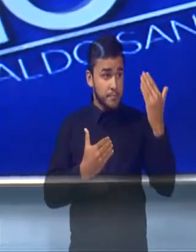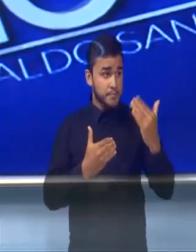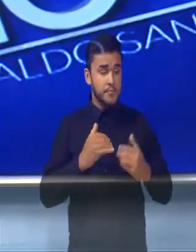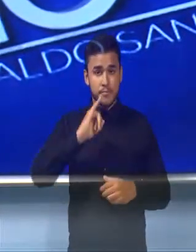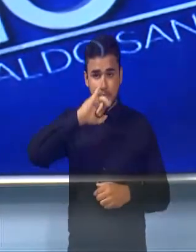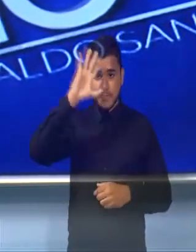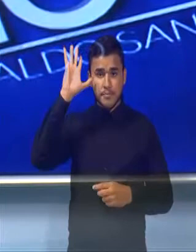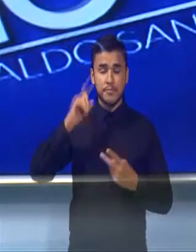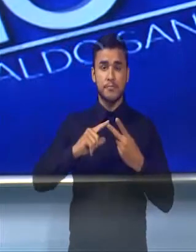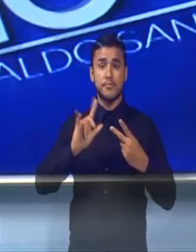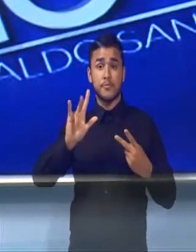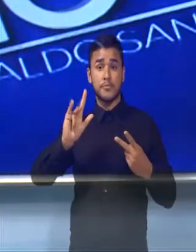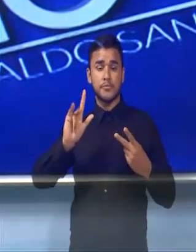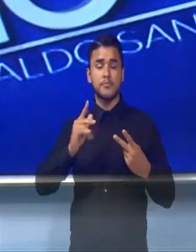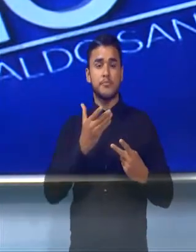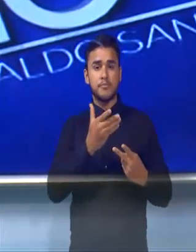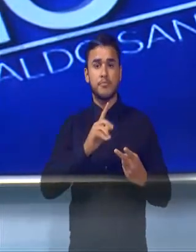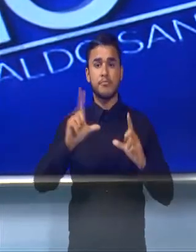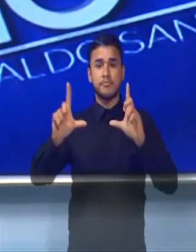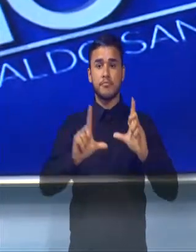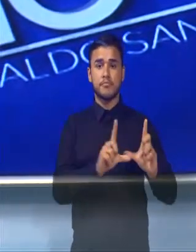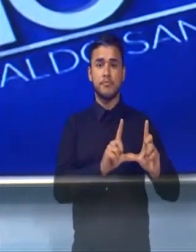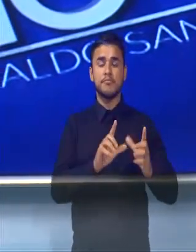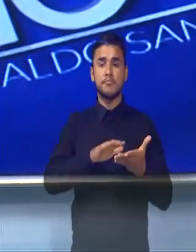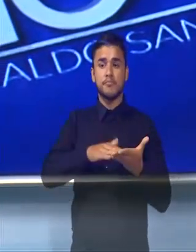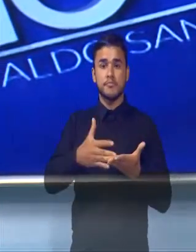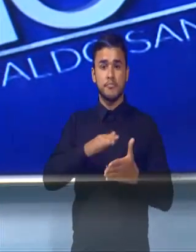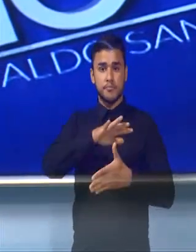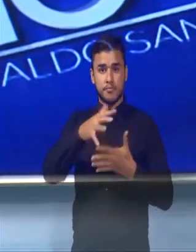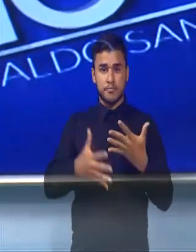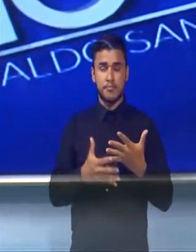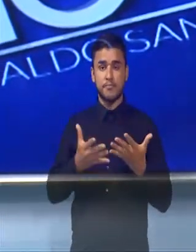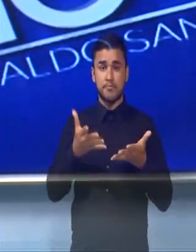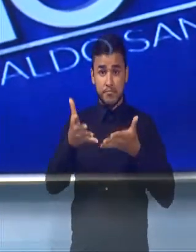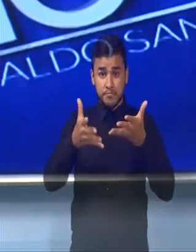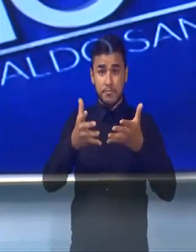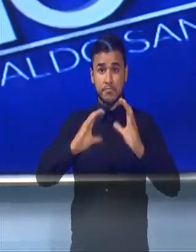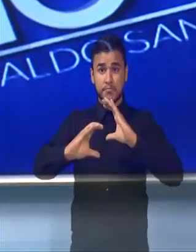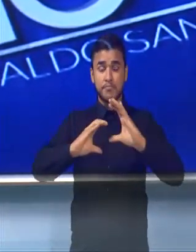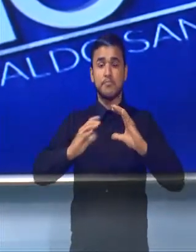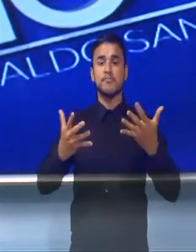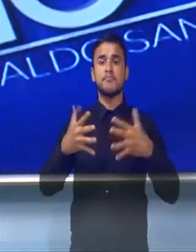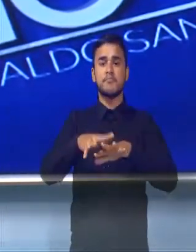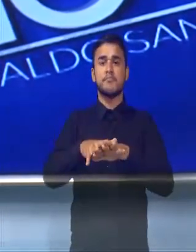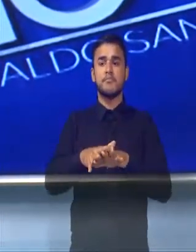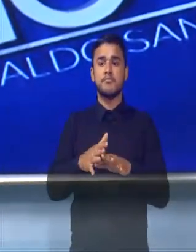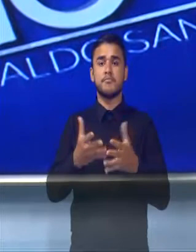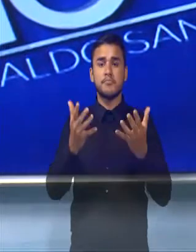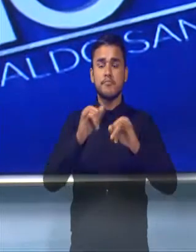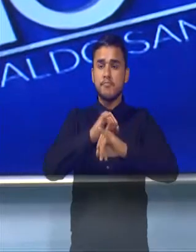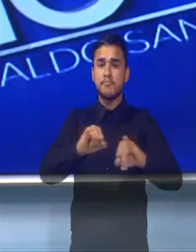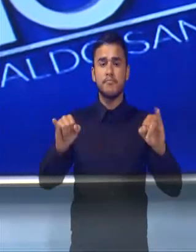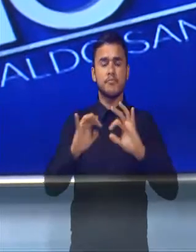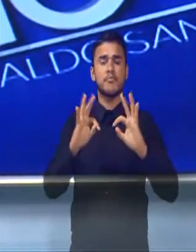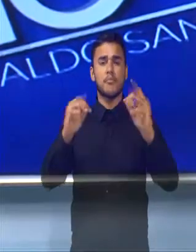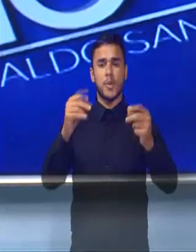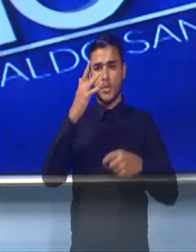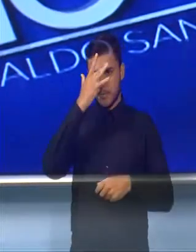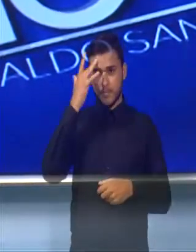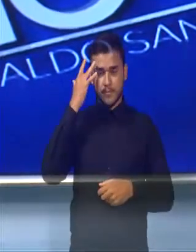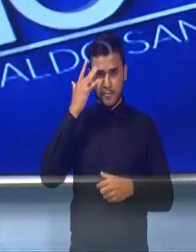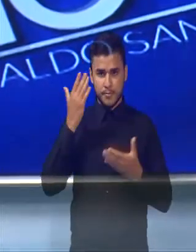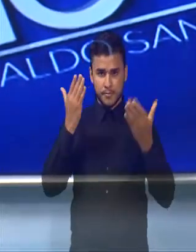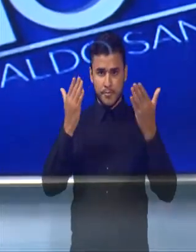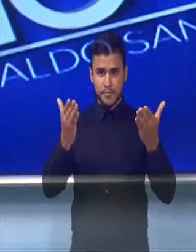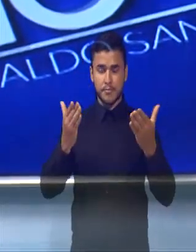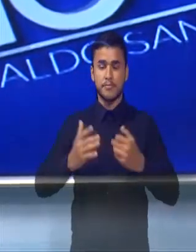à Gilmária, que fez toda essa tradução para a língua dos sinais, para que a nossa mensagem possa chegar ao